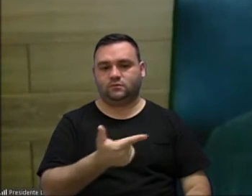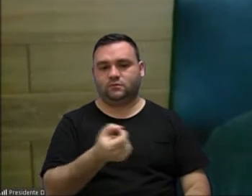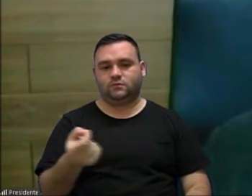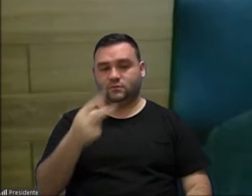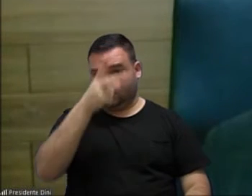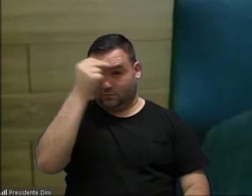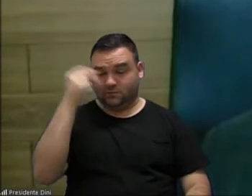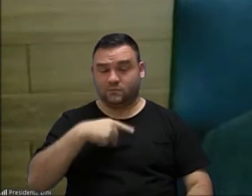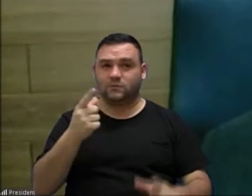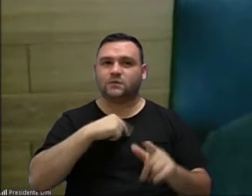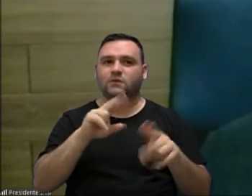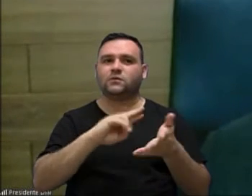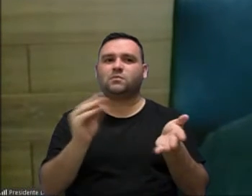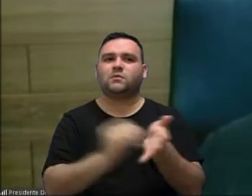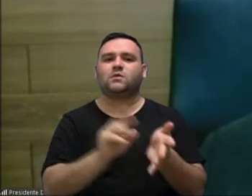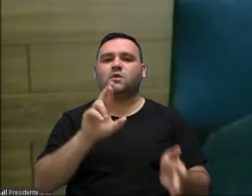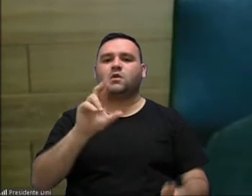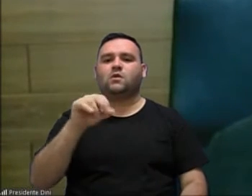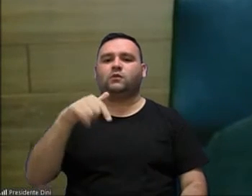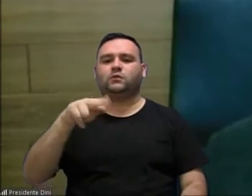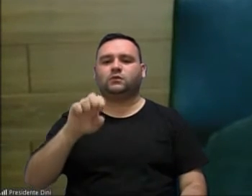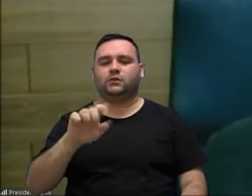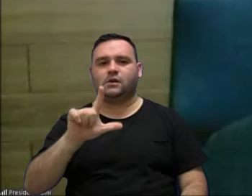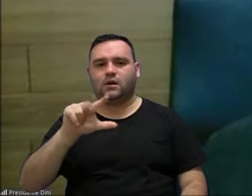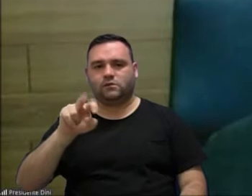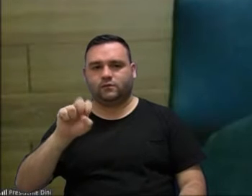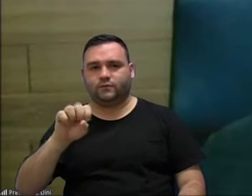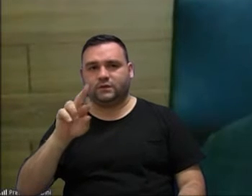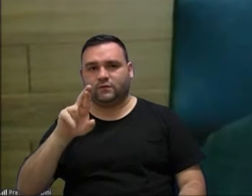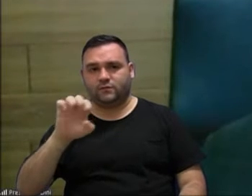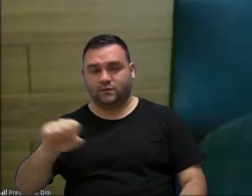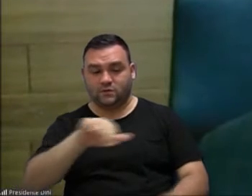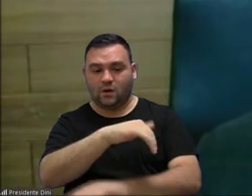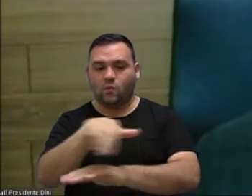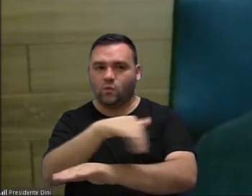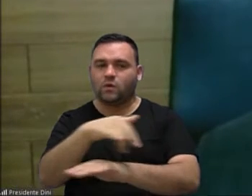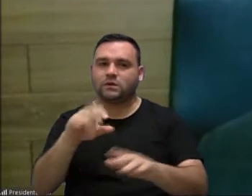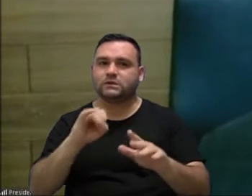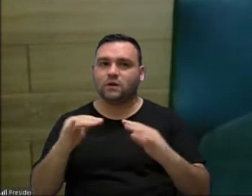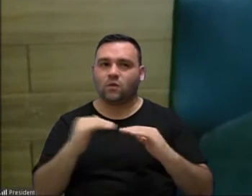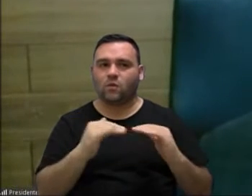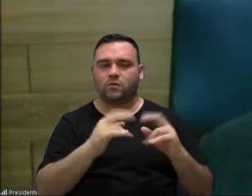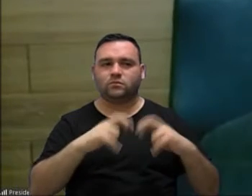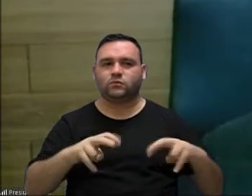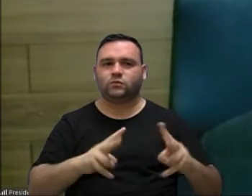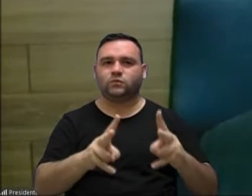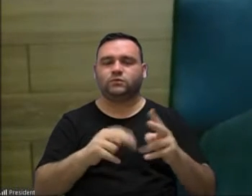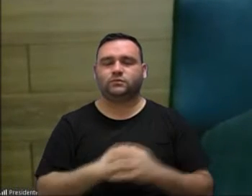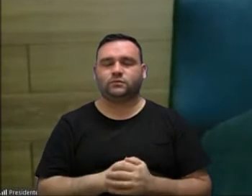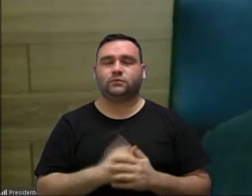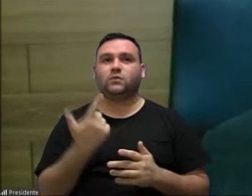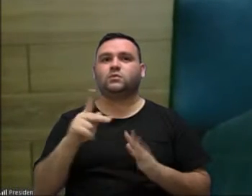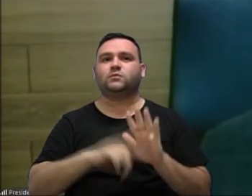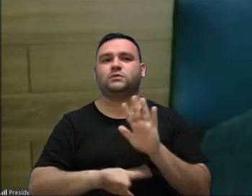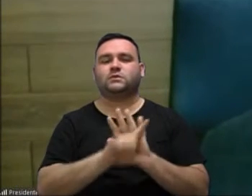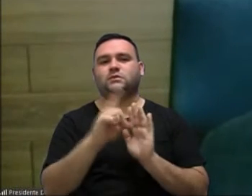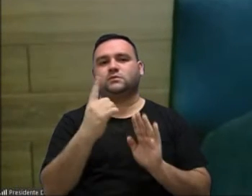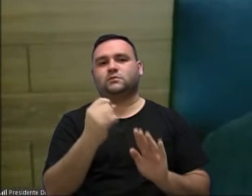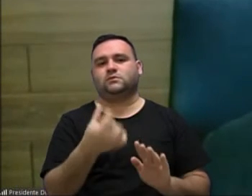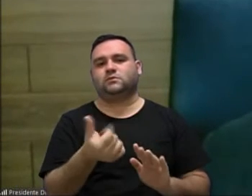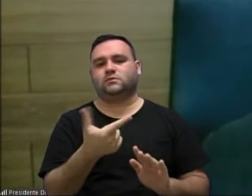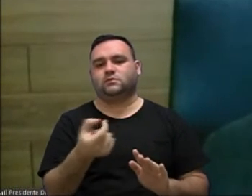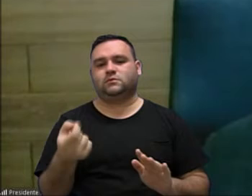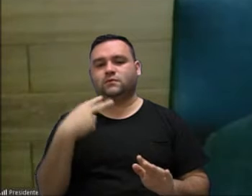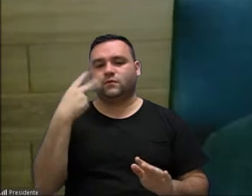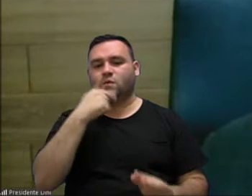2020 do executivo dispõe sobre a denunciação de Roque Alves Tavares em uma via pública os vereadores que concordam permanecem como estão está aprovado o projeto de lei 106 de